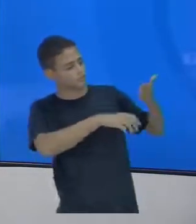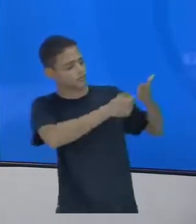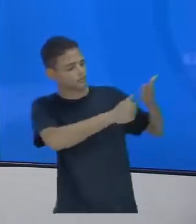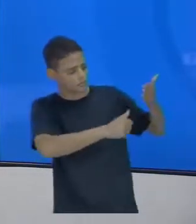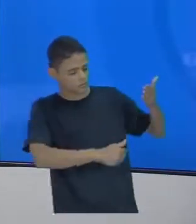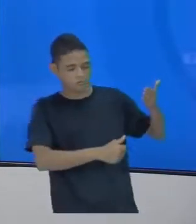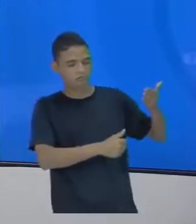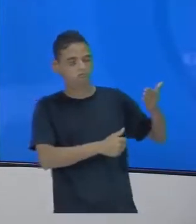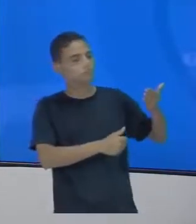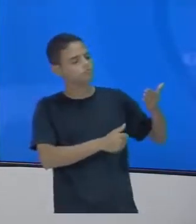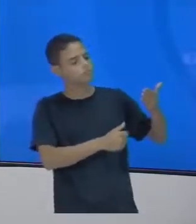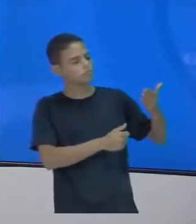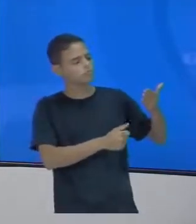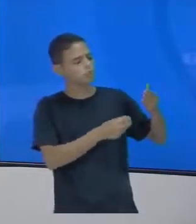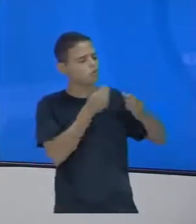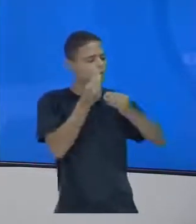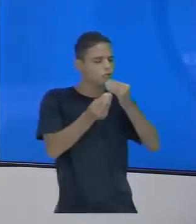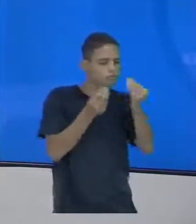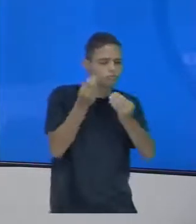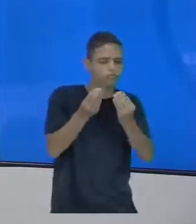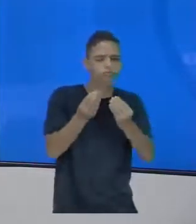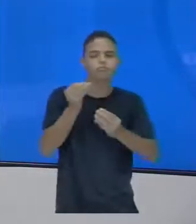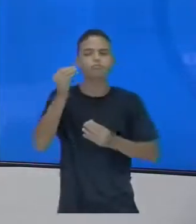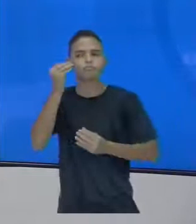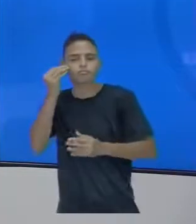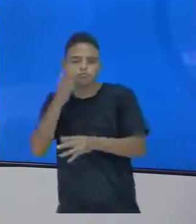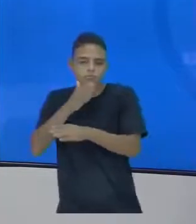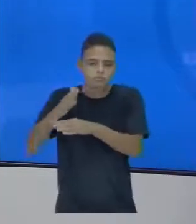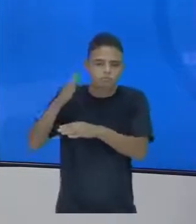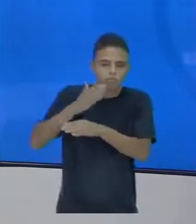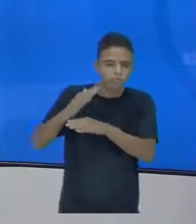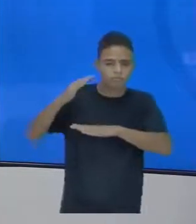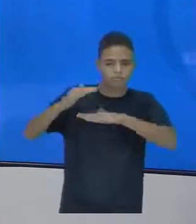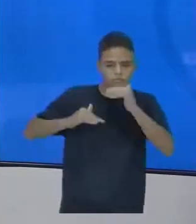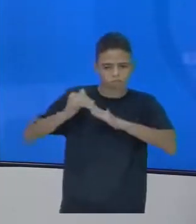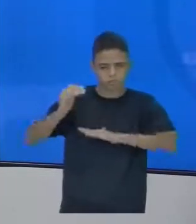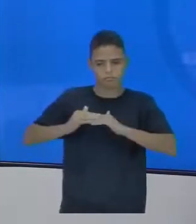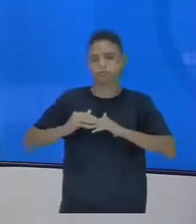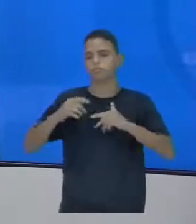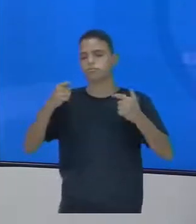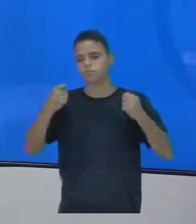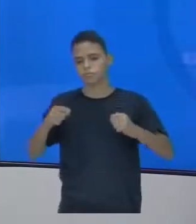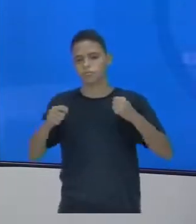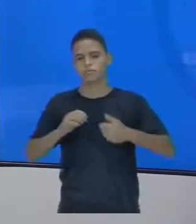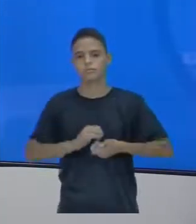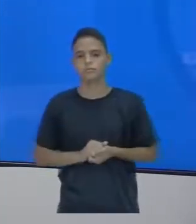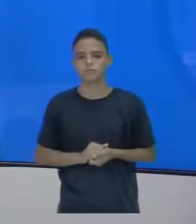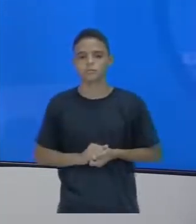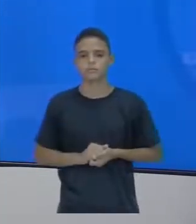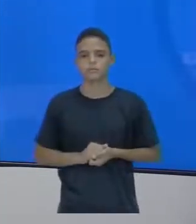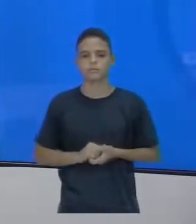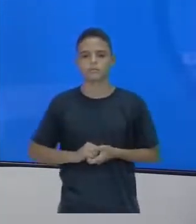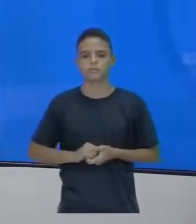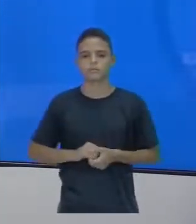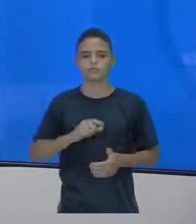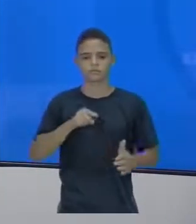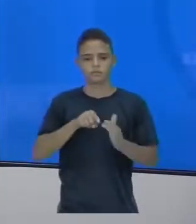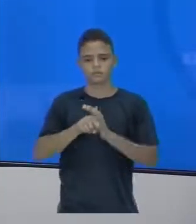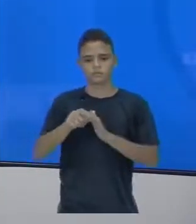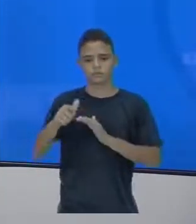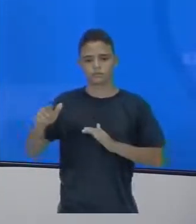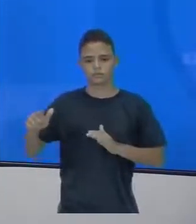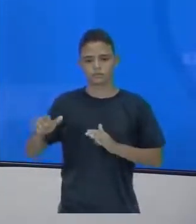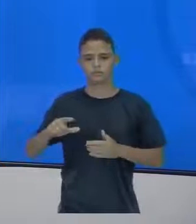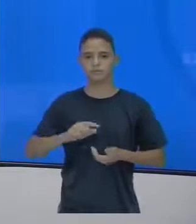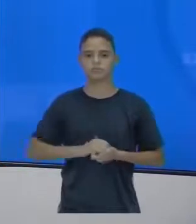lá. Então, o Enem é uma prova de habilidades, não é uma prova só conteudista, tá? E aí eu pergunto para vocês também, uma outra questão que é muito óbvia,